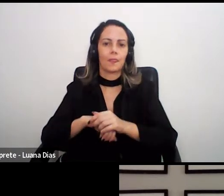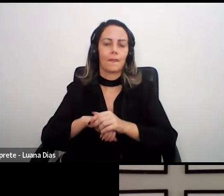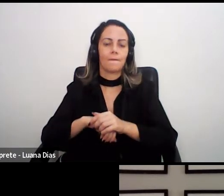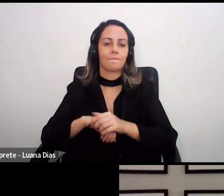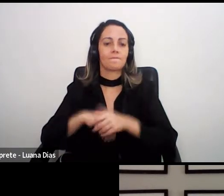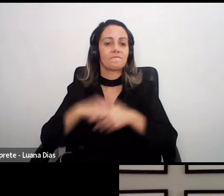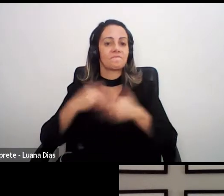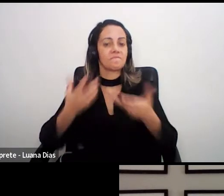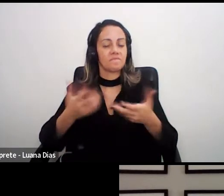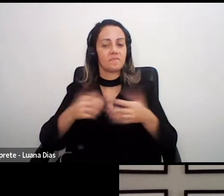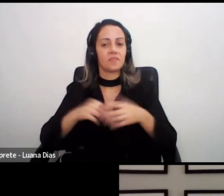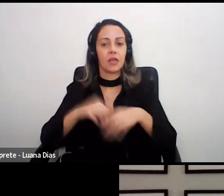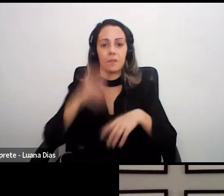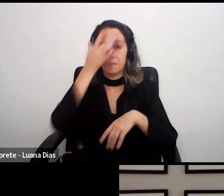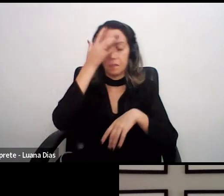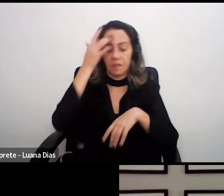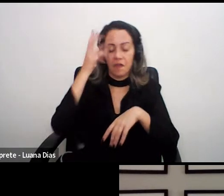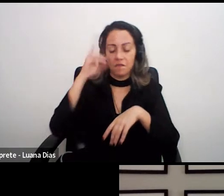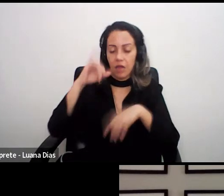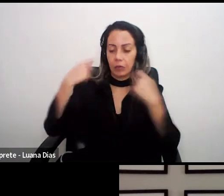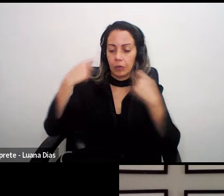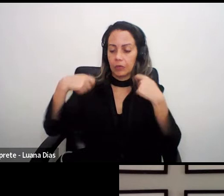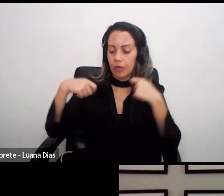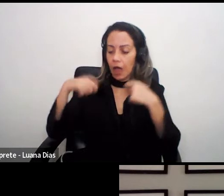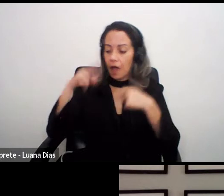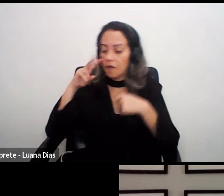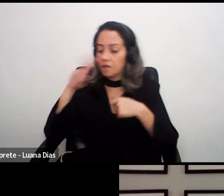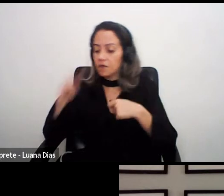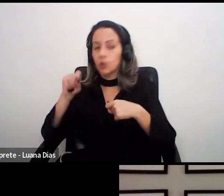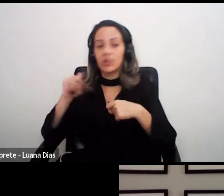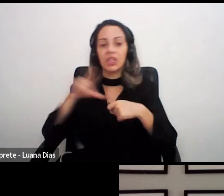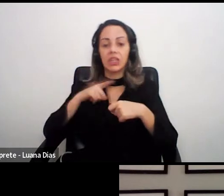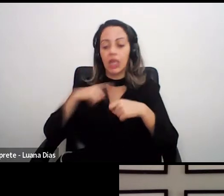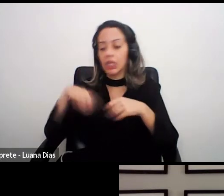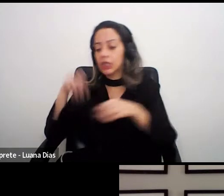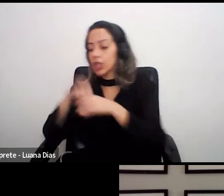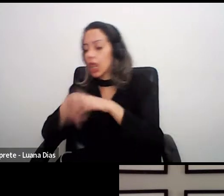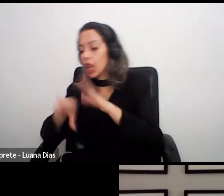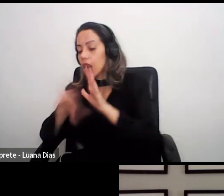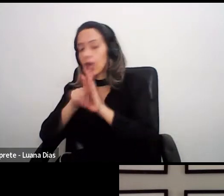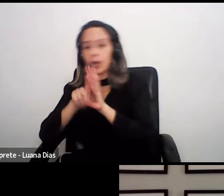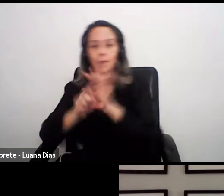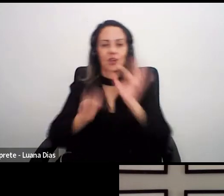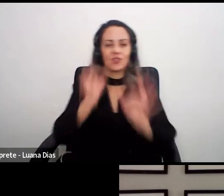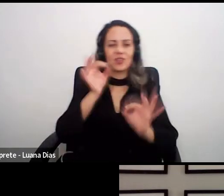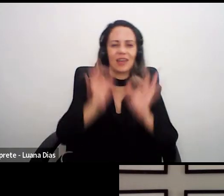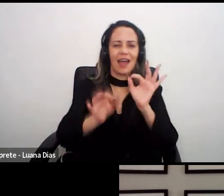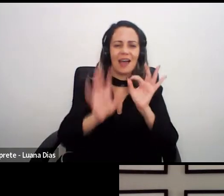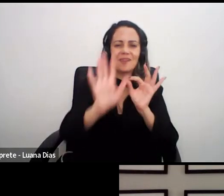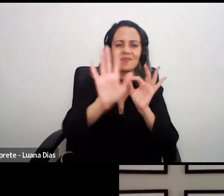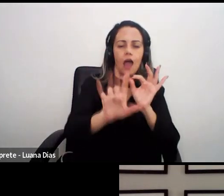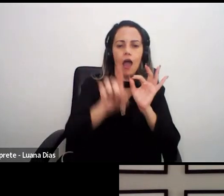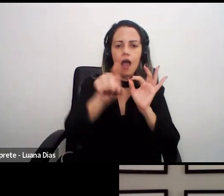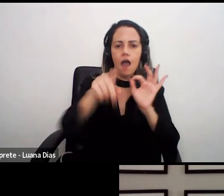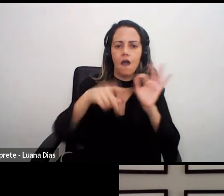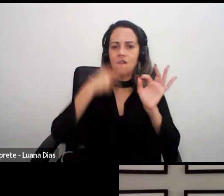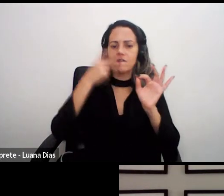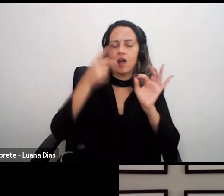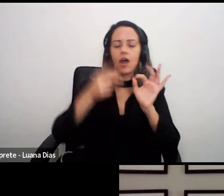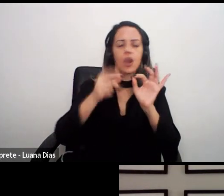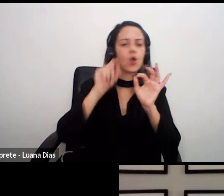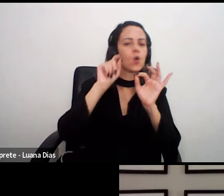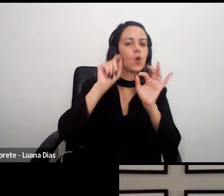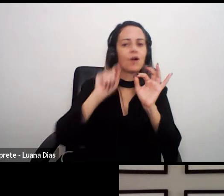vai se debruçar sobre o que está nos autos e o que diz a lei para julgar. Mas quando a senhora fala que isso... E foi falado ali que